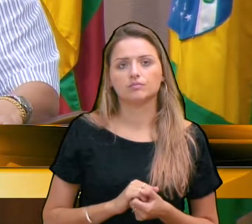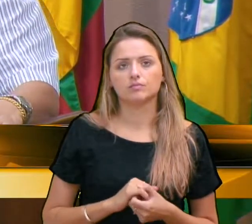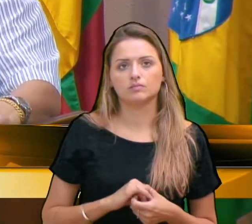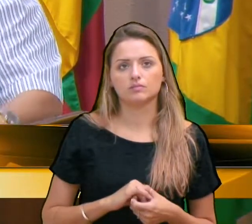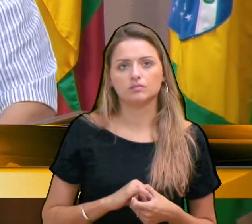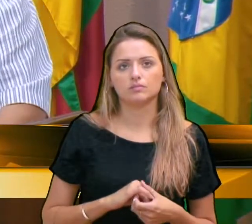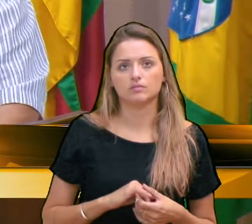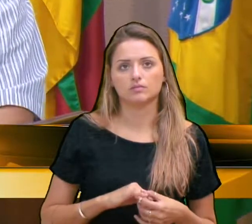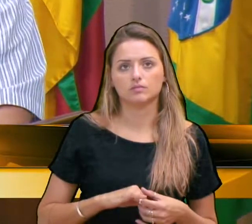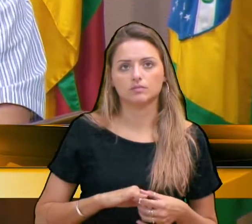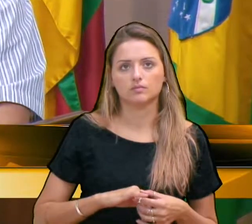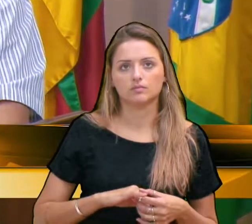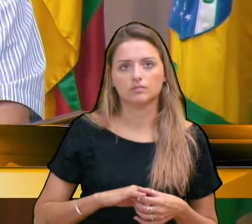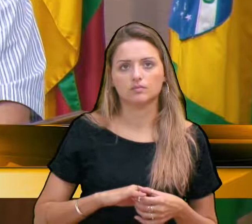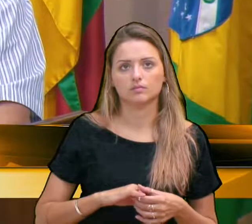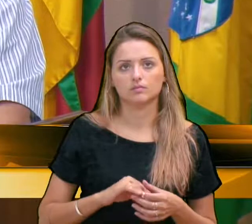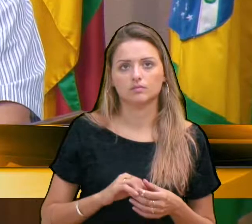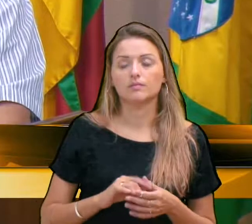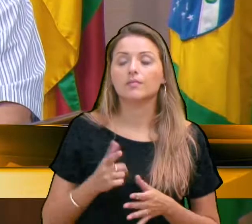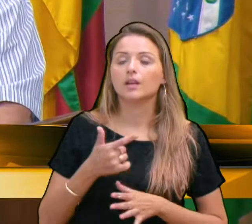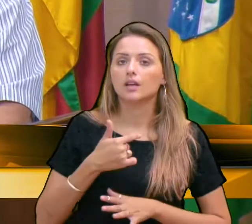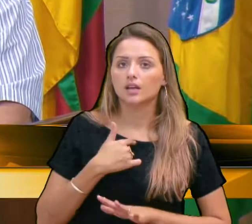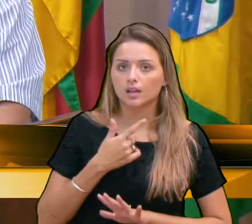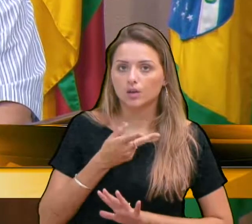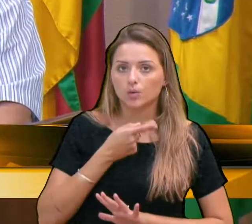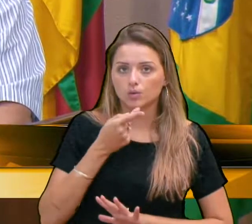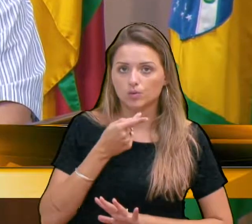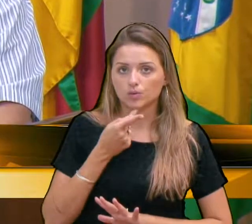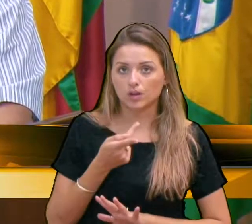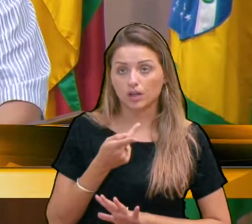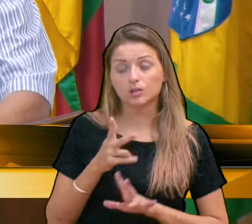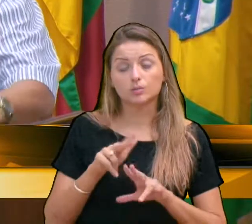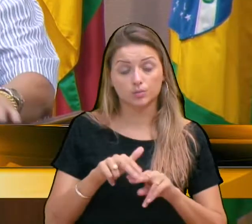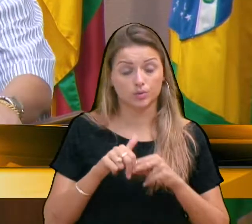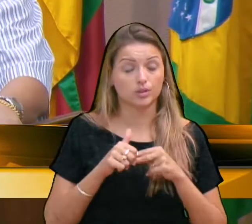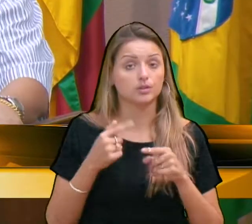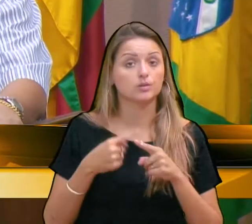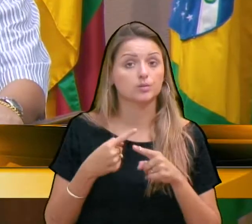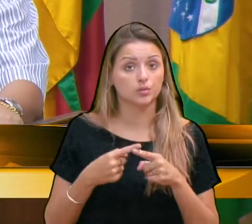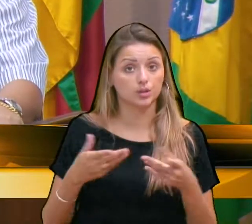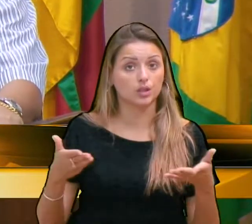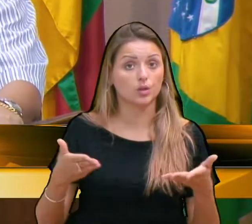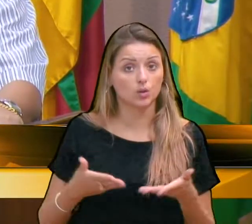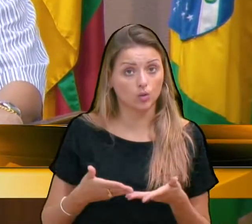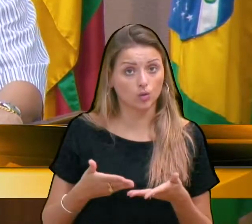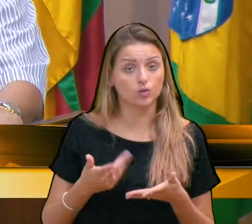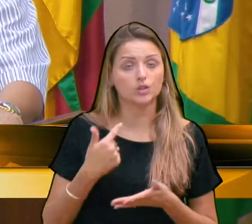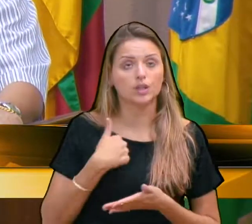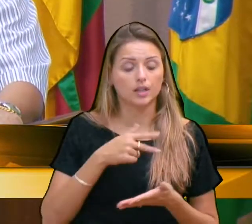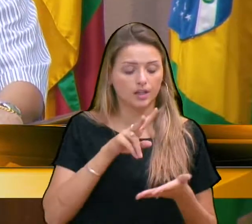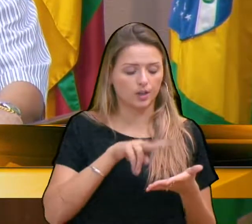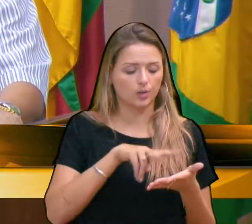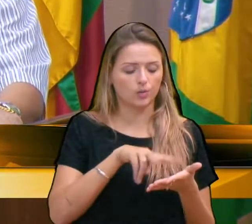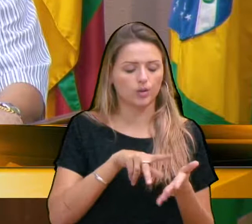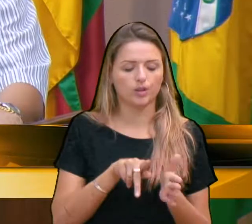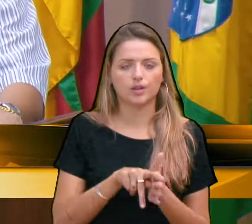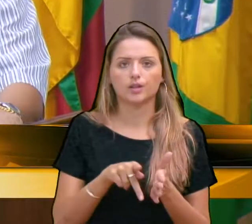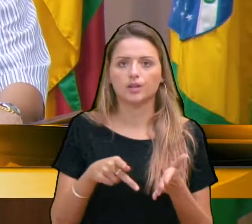Então, nesse sentido, que eu faço esse registro, porque hoje também li atentamente matéria no Jornal